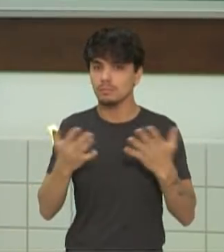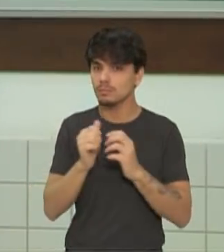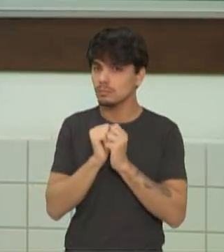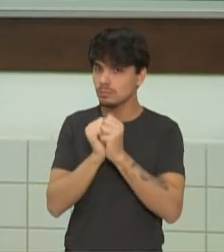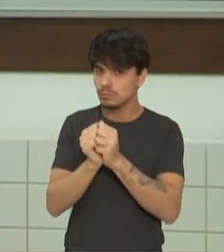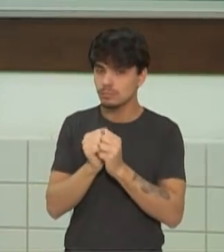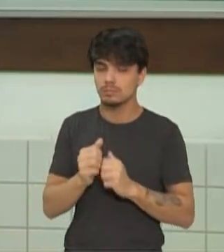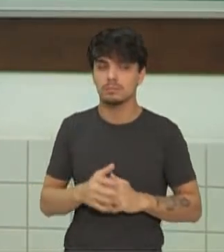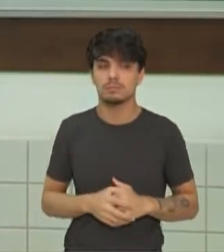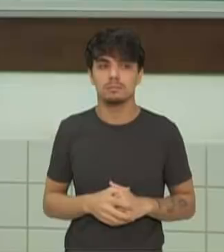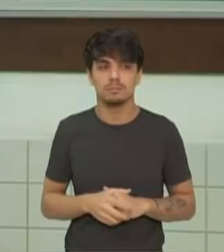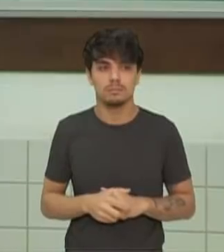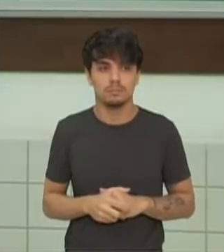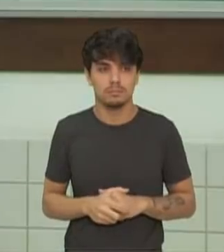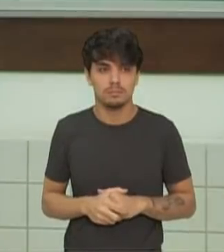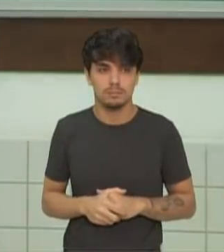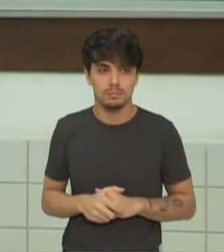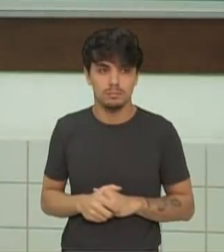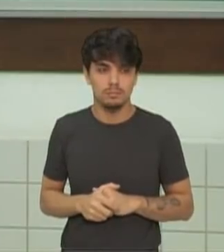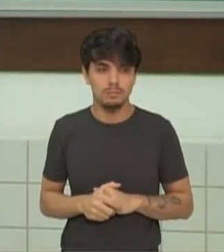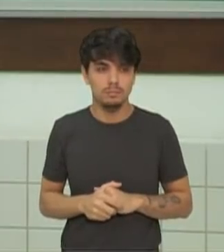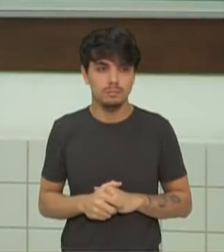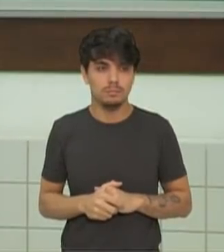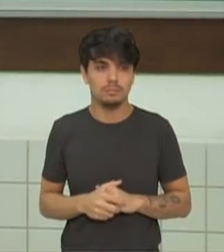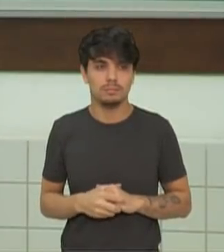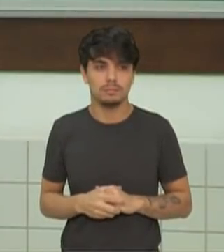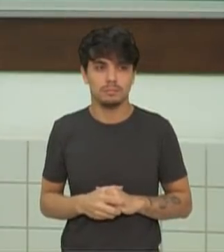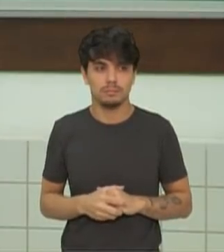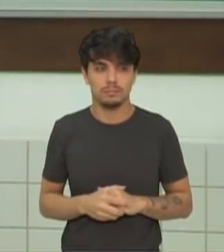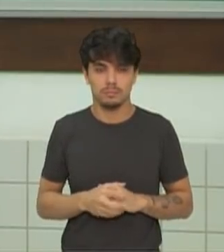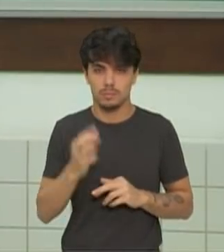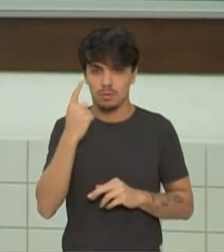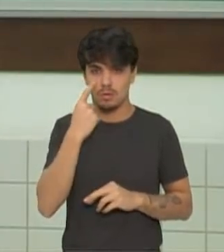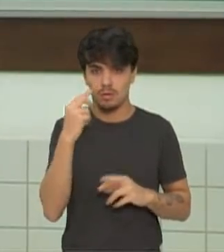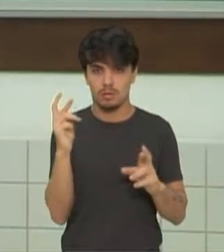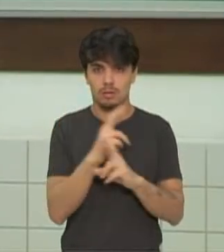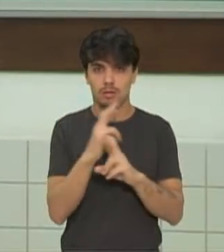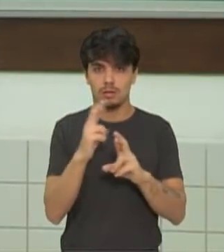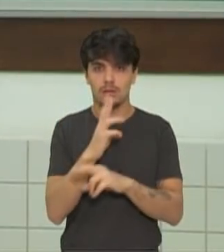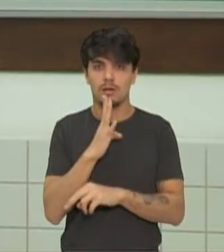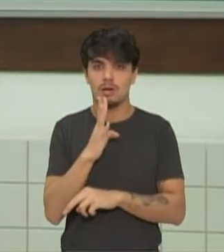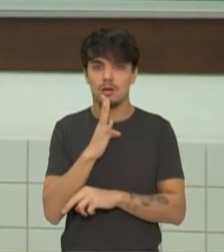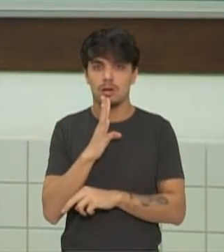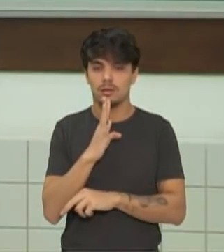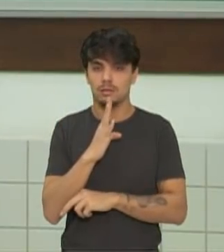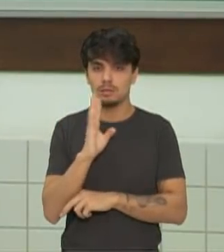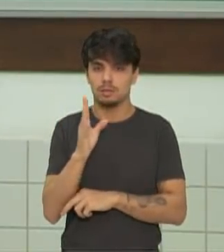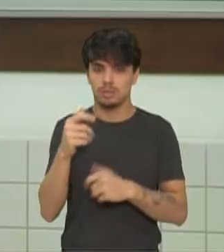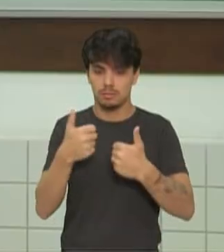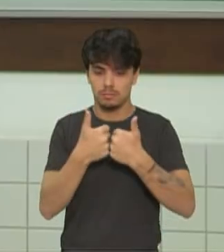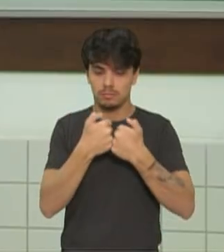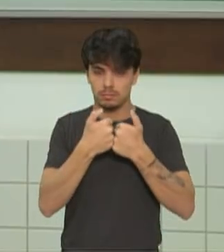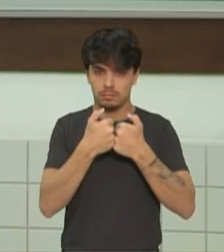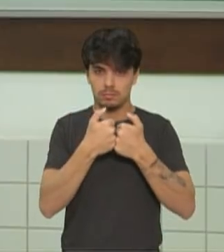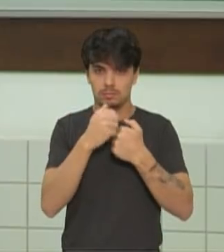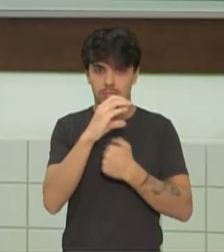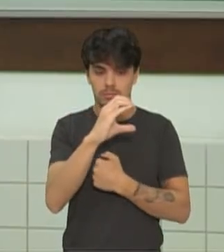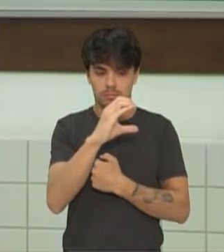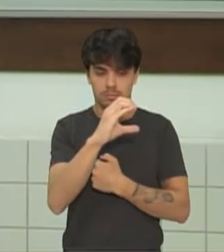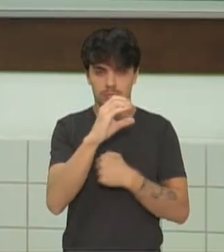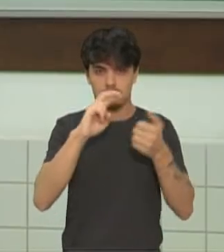juntos? Fazendo juntos, então, aqui, a relação que nós conhecemos já na física é o C